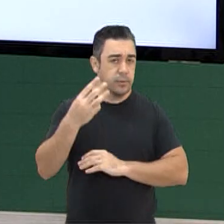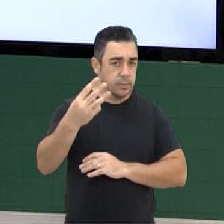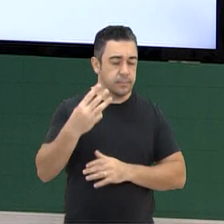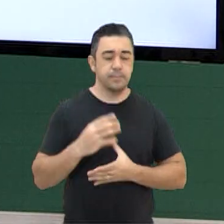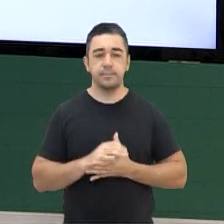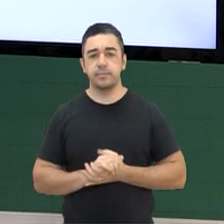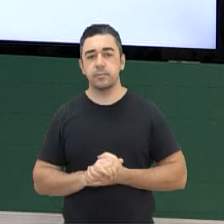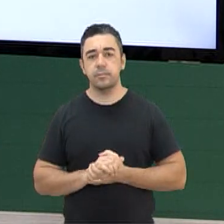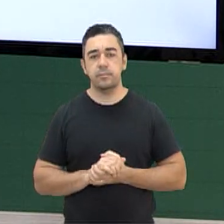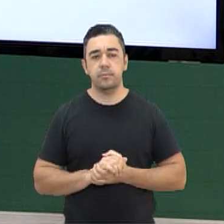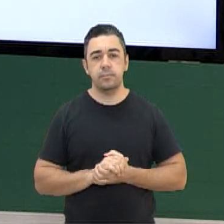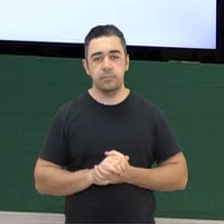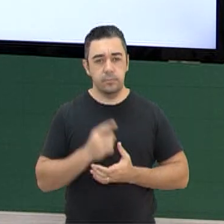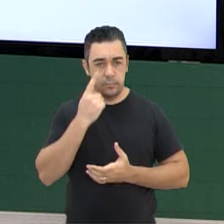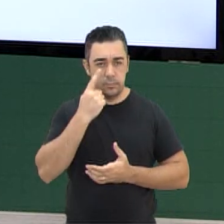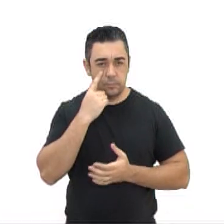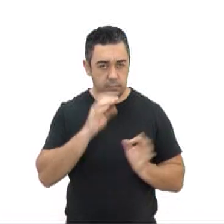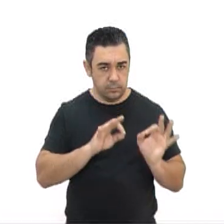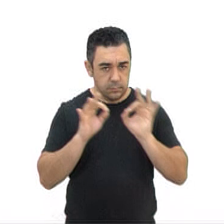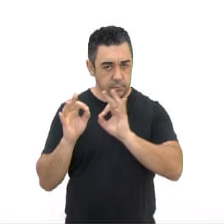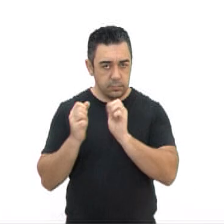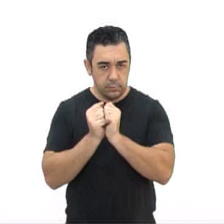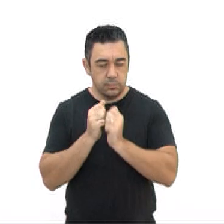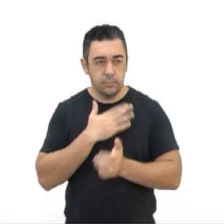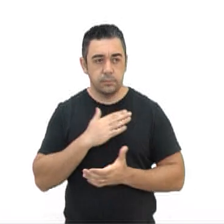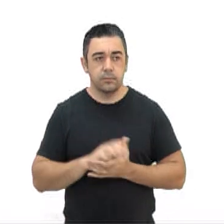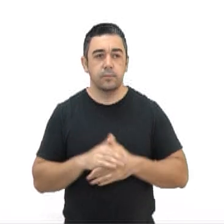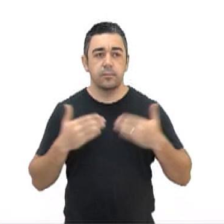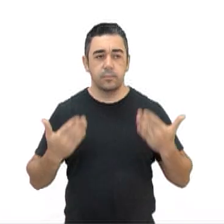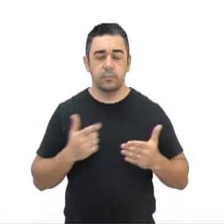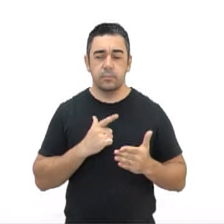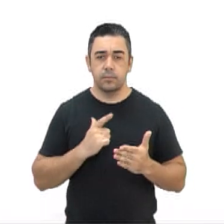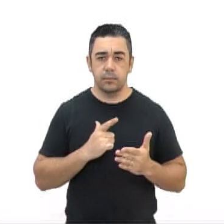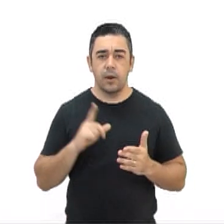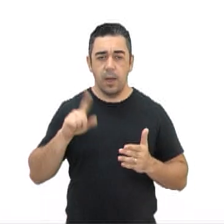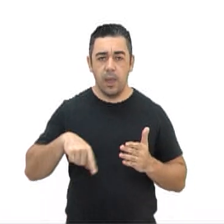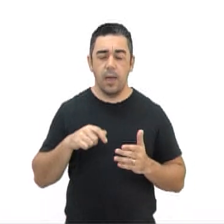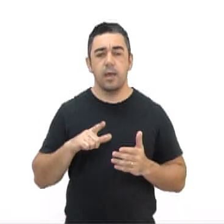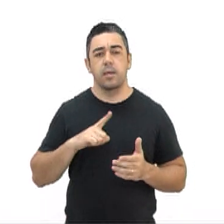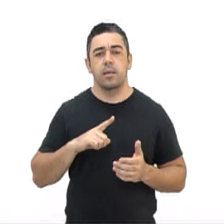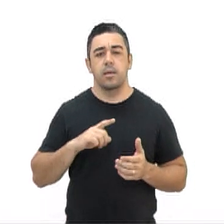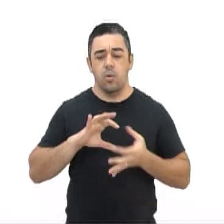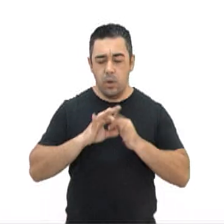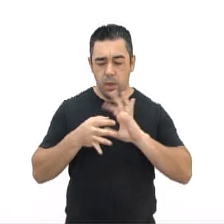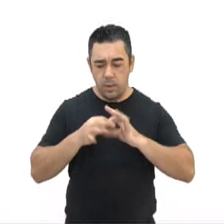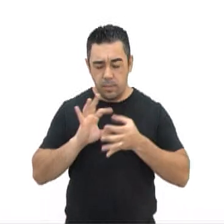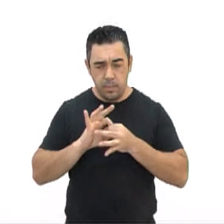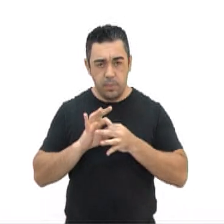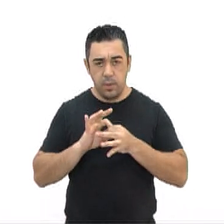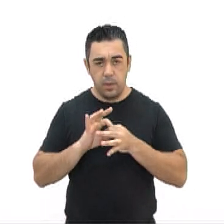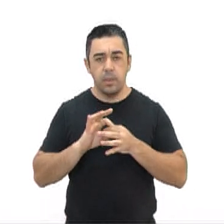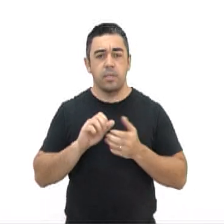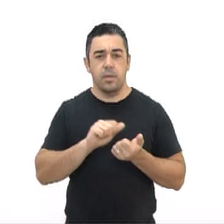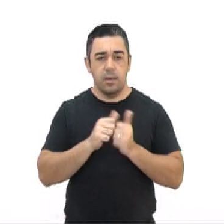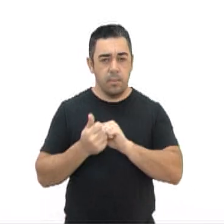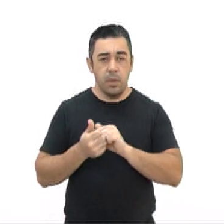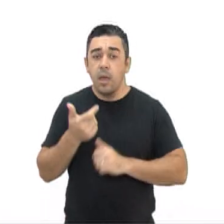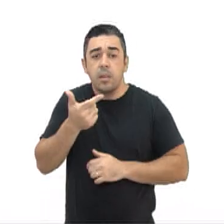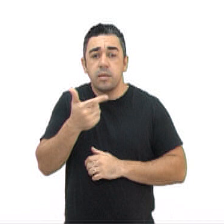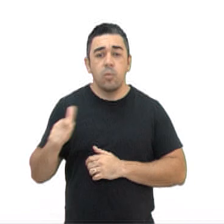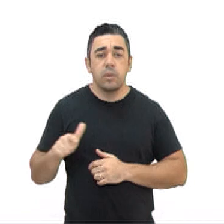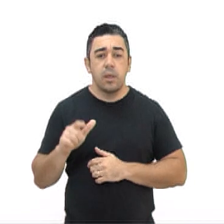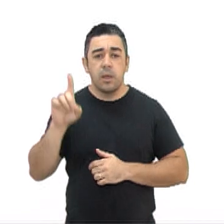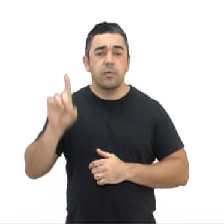quiz 3. Acompanhem. Qual das modalidades paralímpicas a seguir não sofreu adaptação, ou